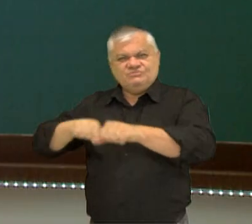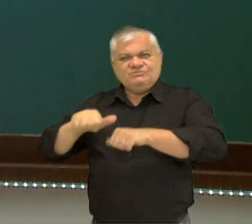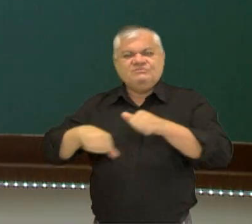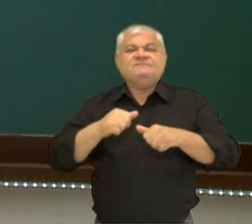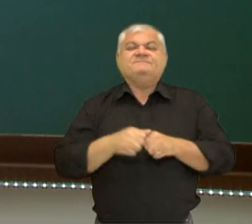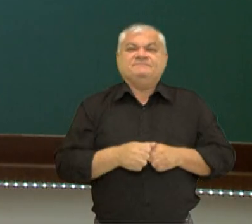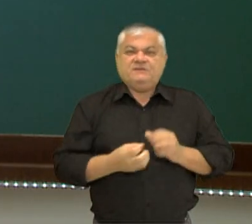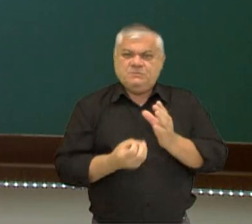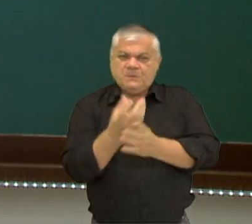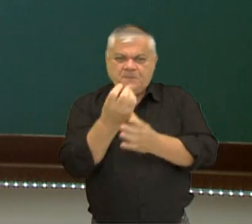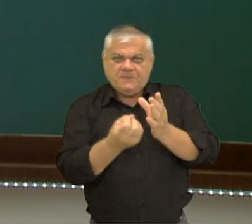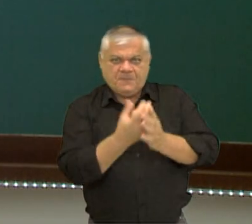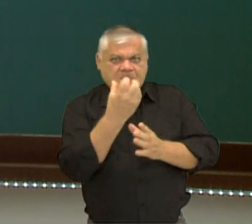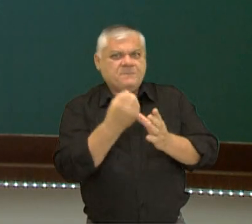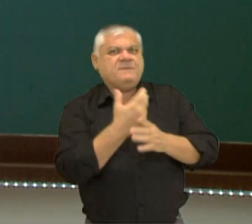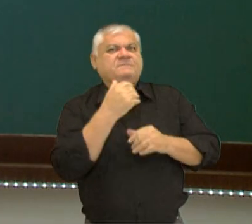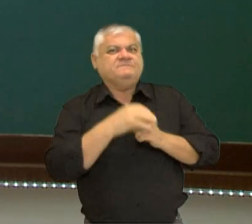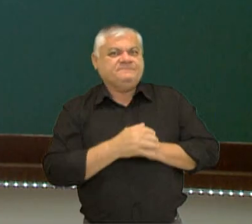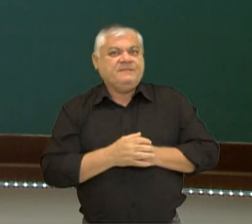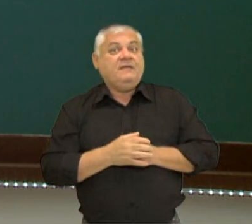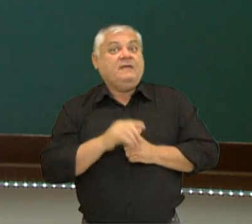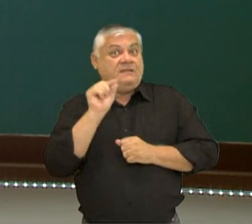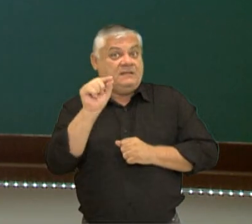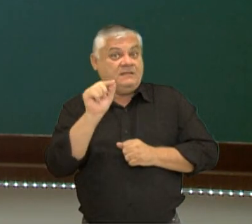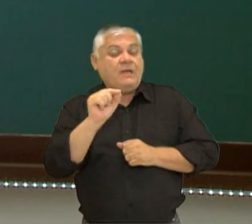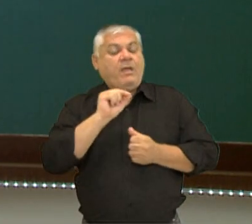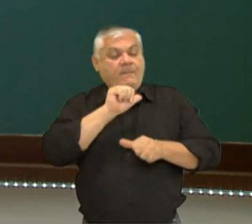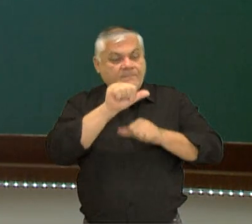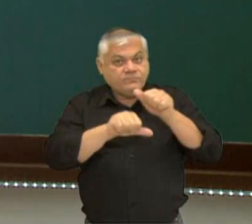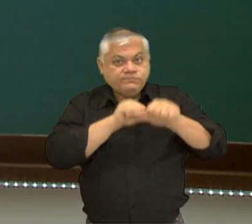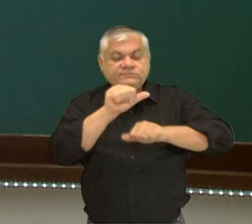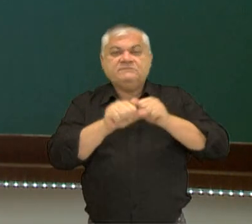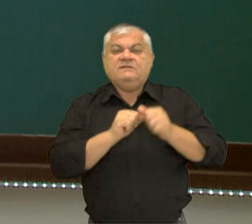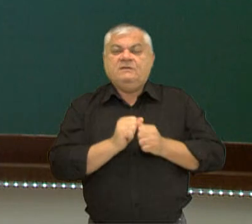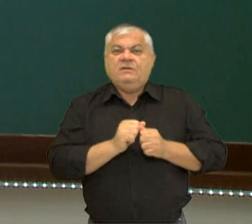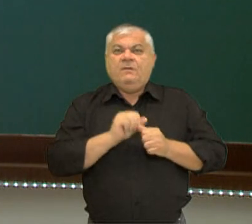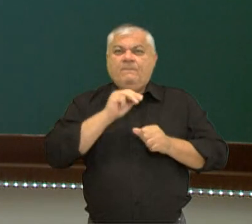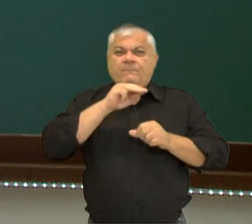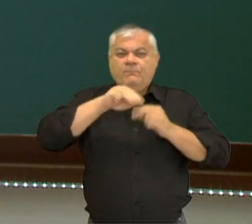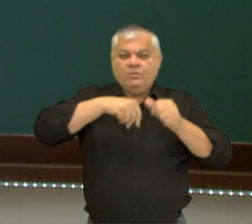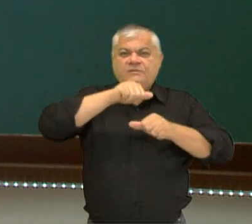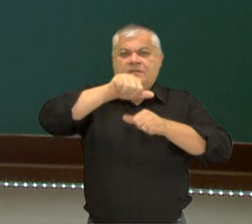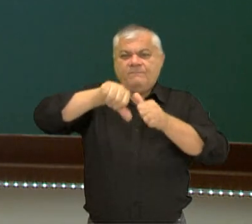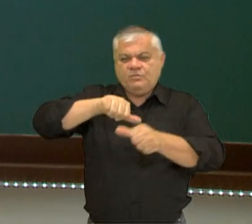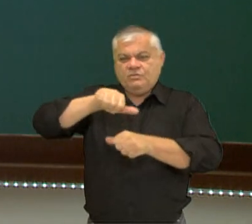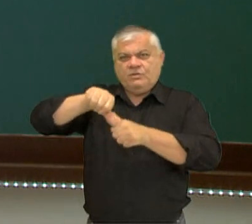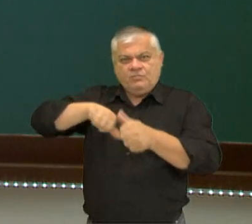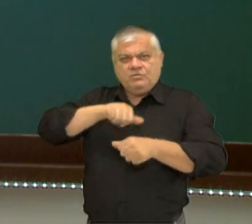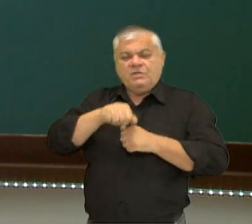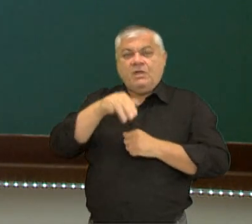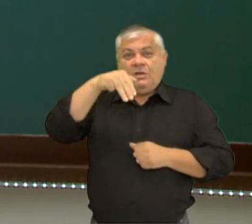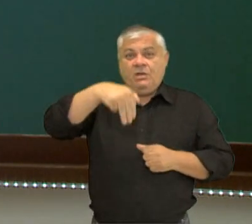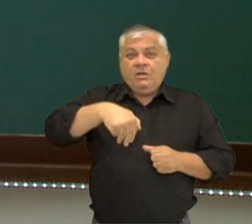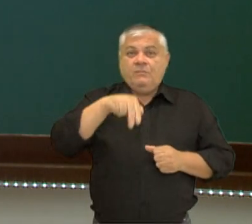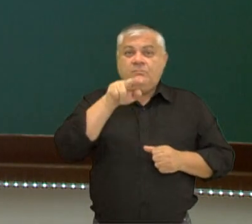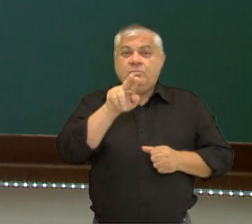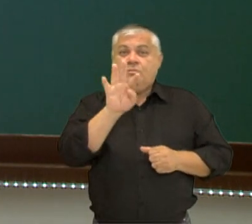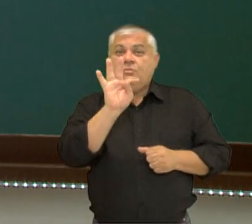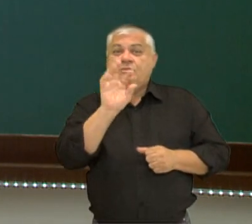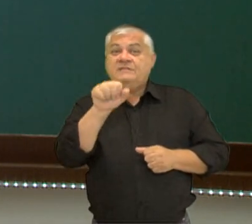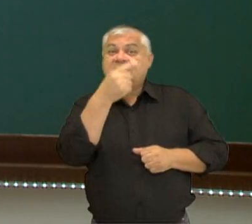vão surgindo. Então, é através de mutações no material genético dos vírus que nascem